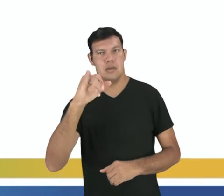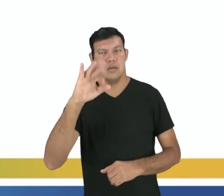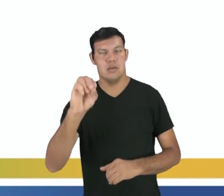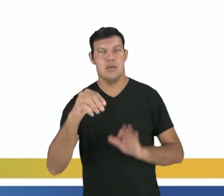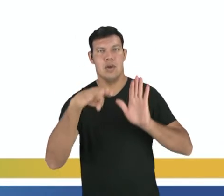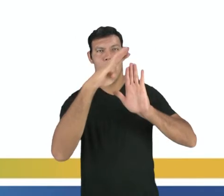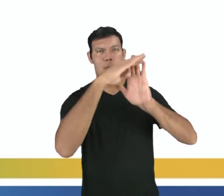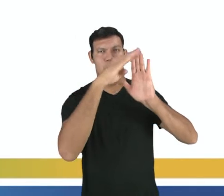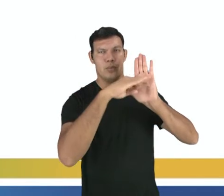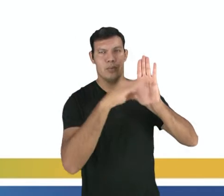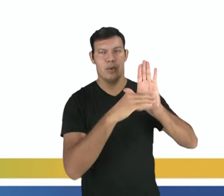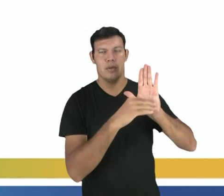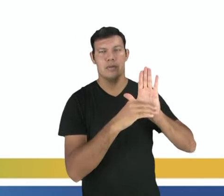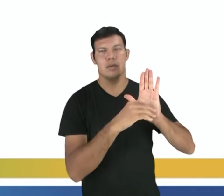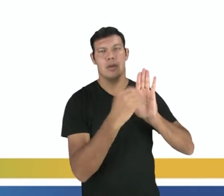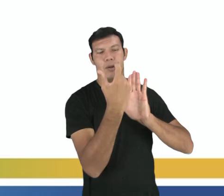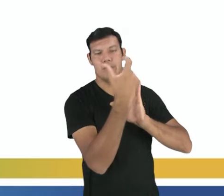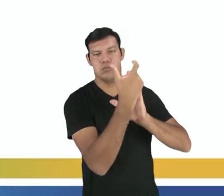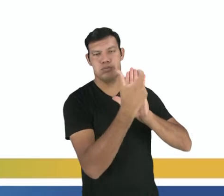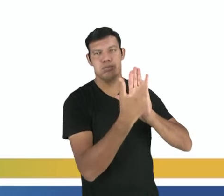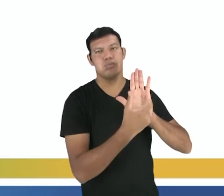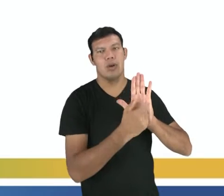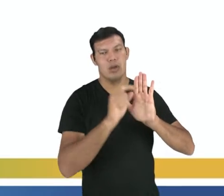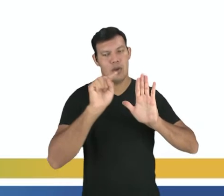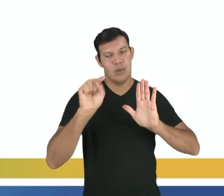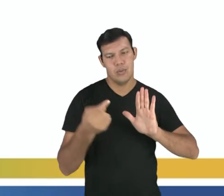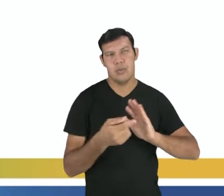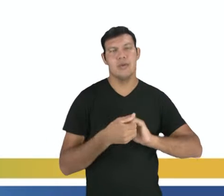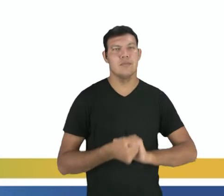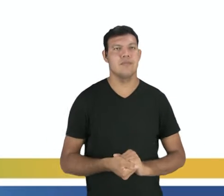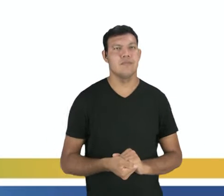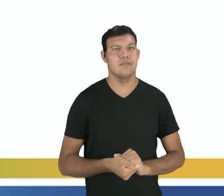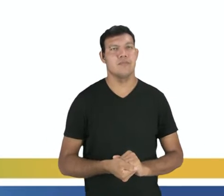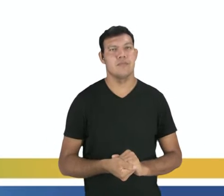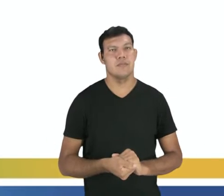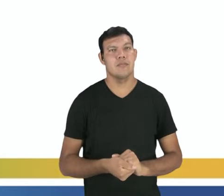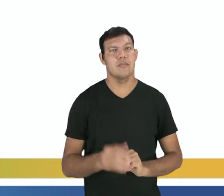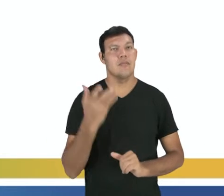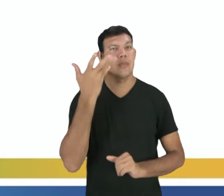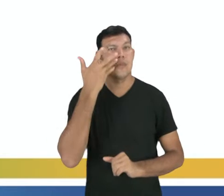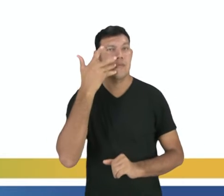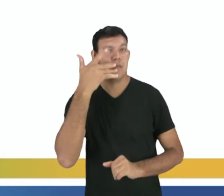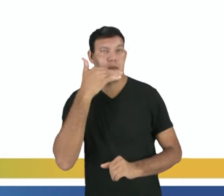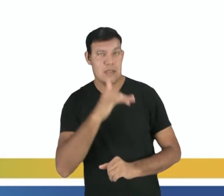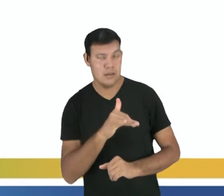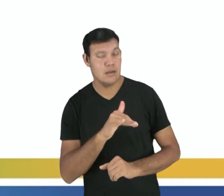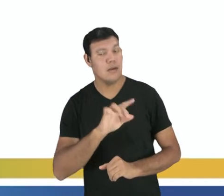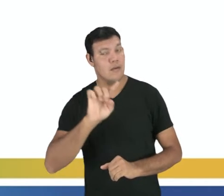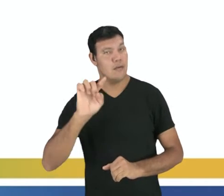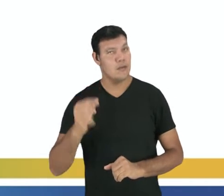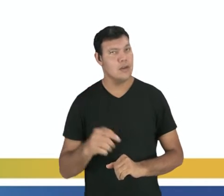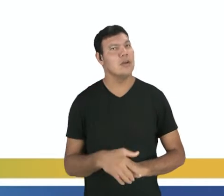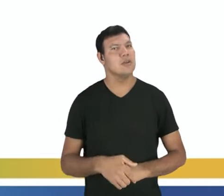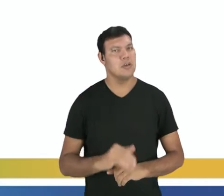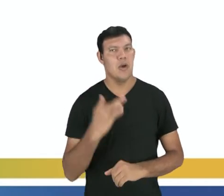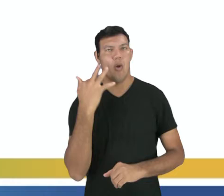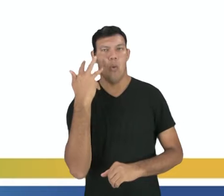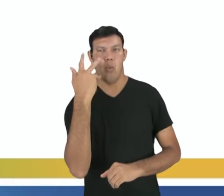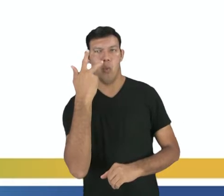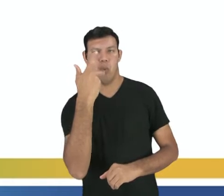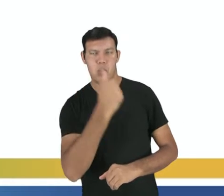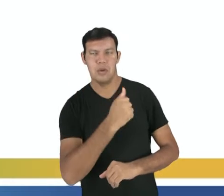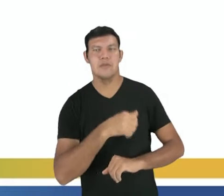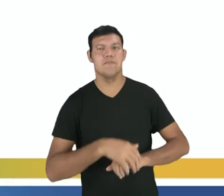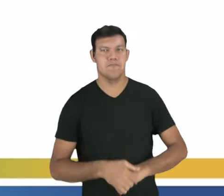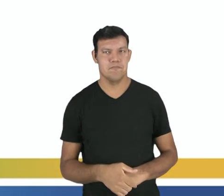desses termos que estão aí, eu posso isolá-los por vírgula, tá? Por exemplo, a menina, aliás, estava linda. Tá? Isolei esse